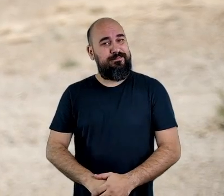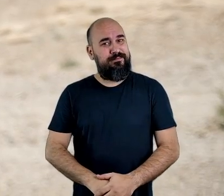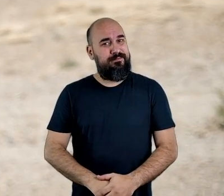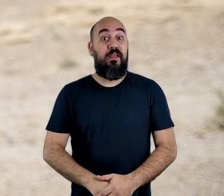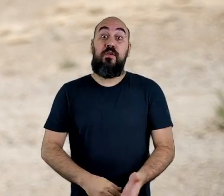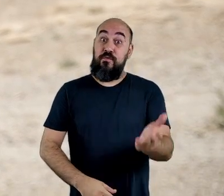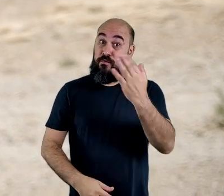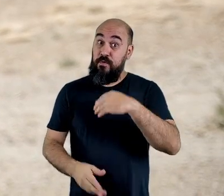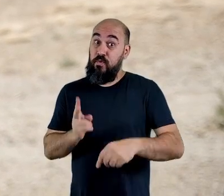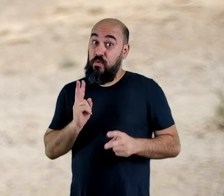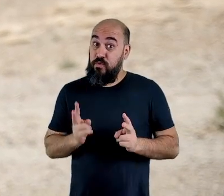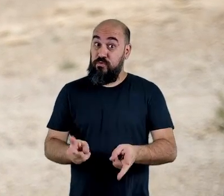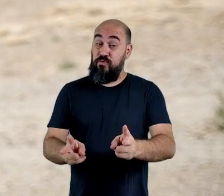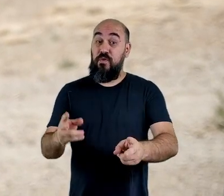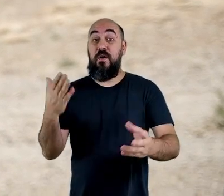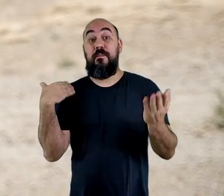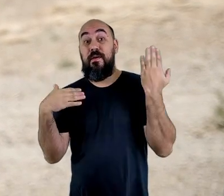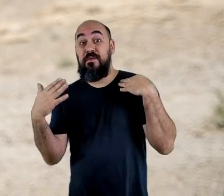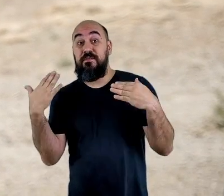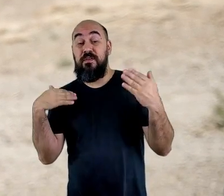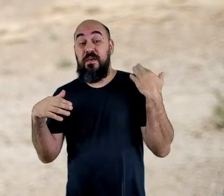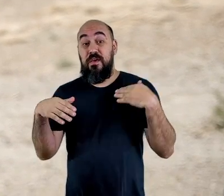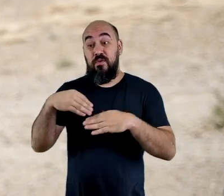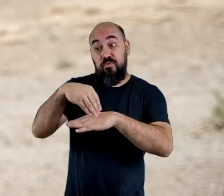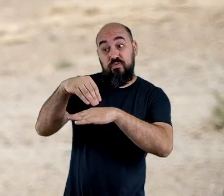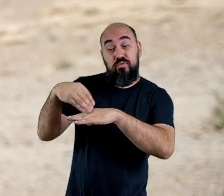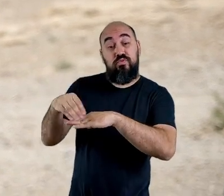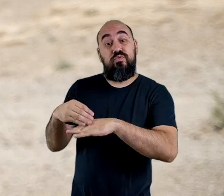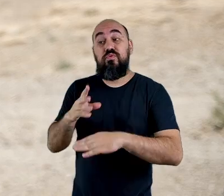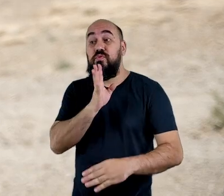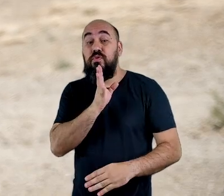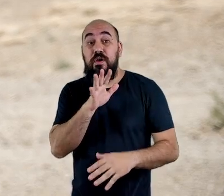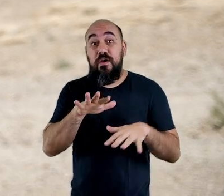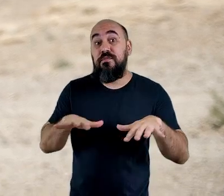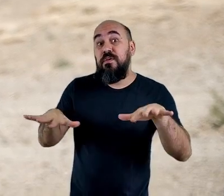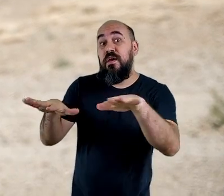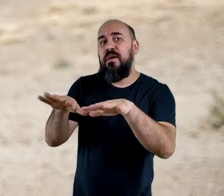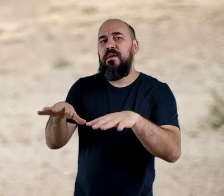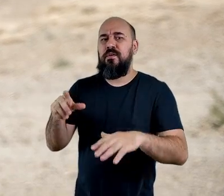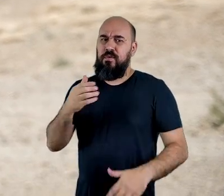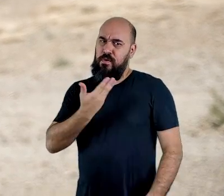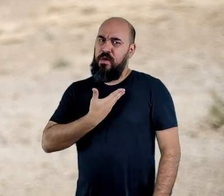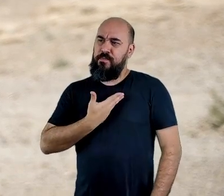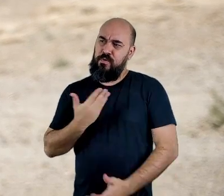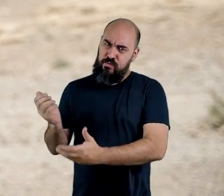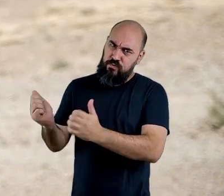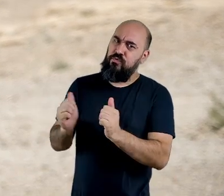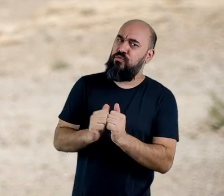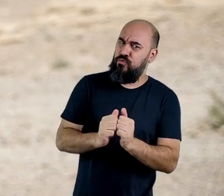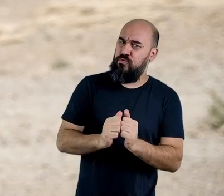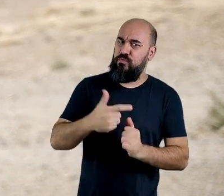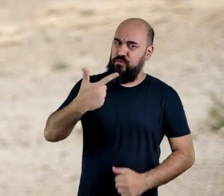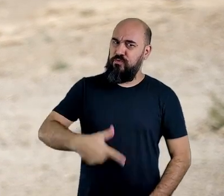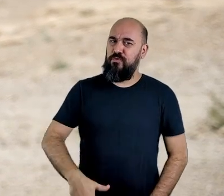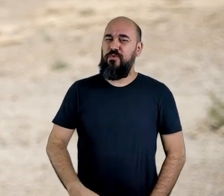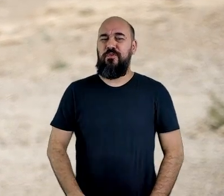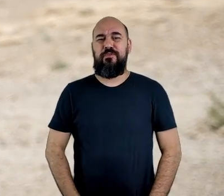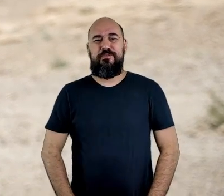então continuar o nosso passeio arqueológico aqui por Massada e o Yehuda, meu amigo, vai estar conosco mais uma vez. Então, vem